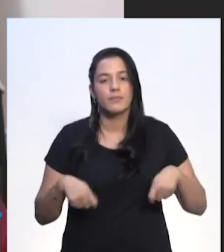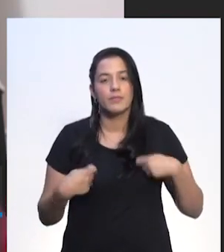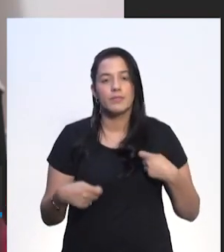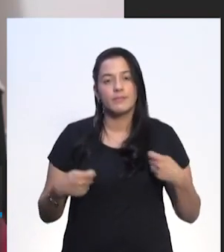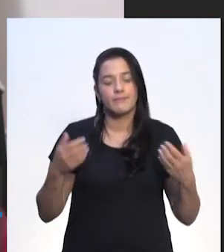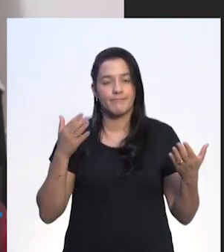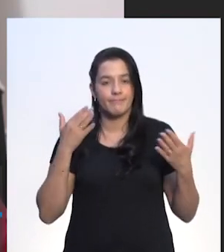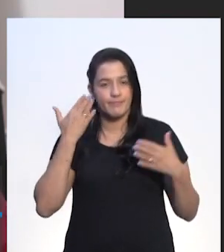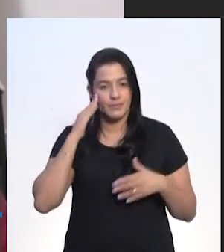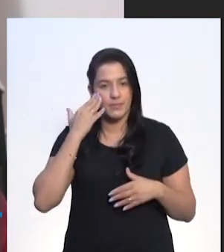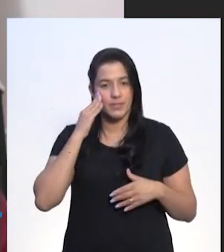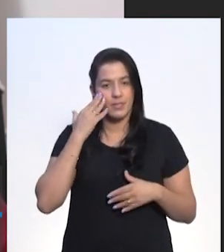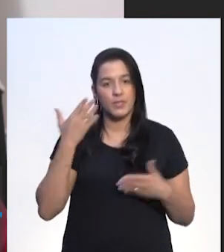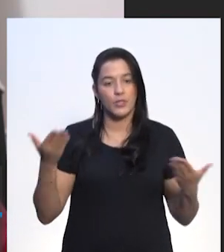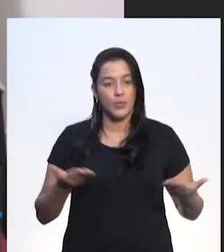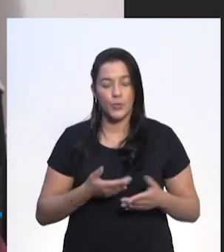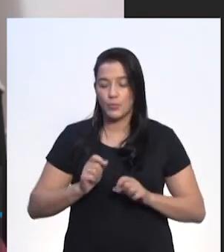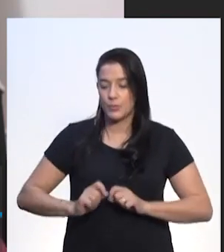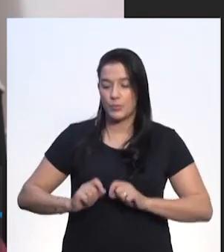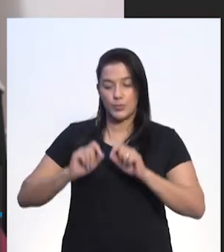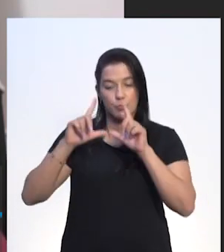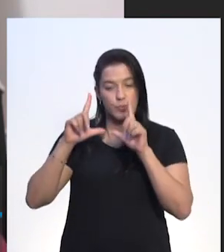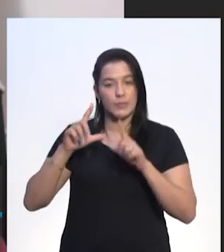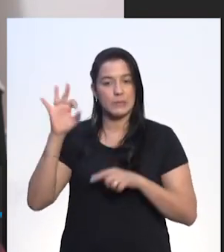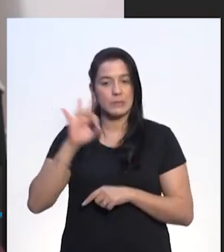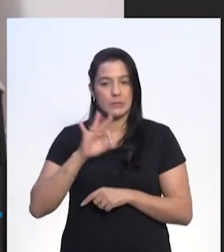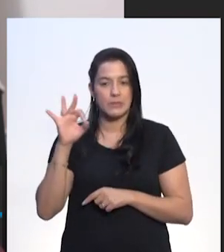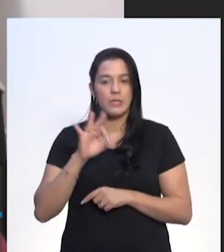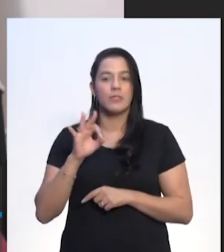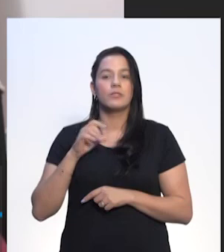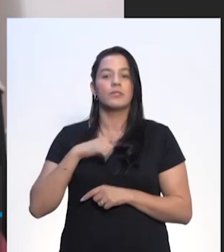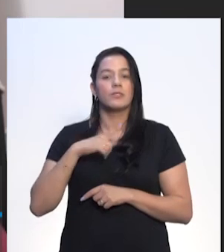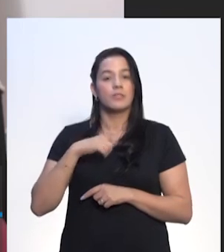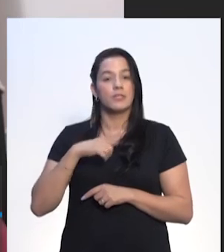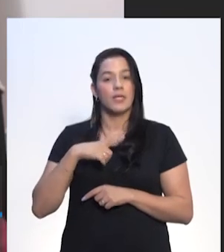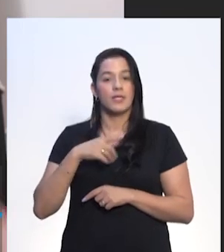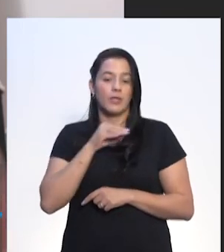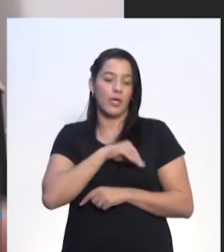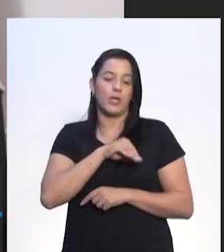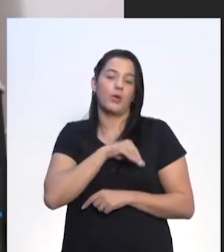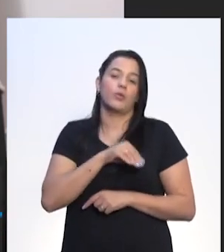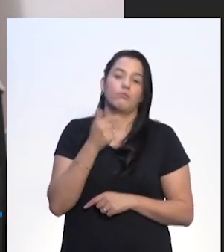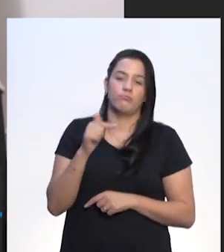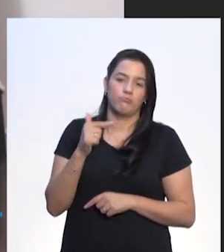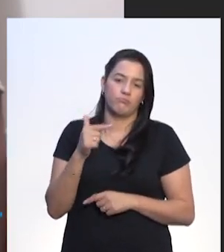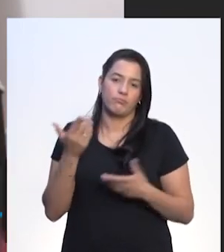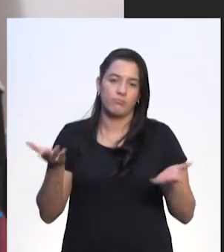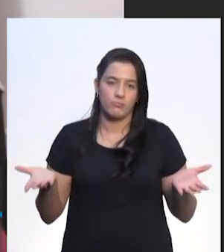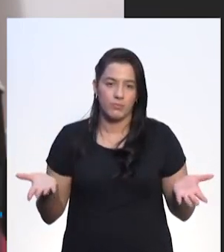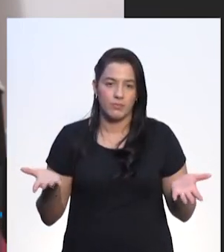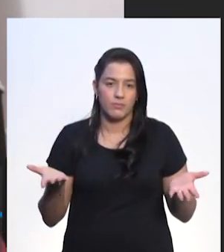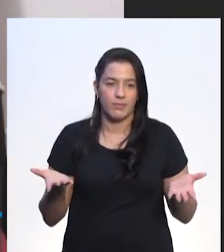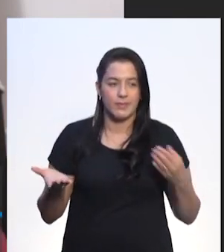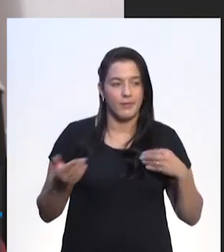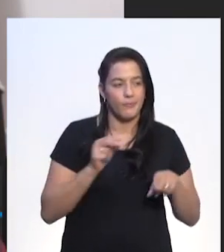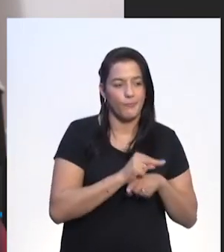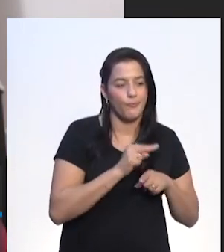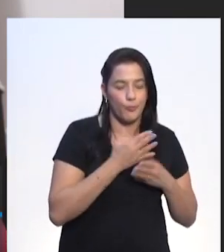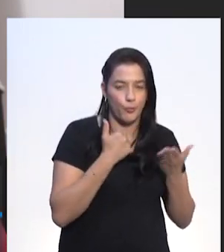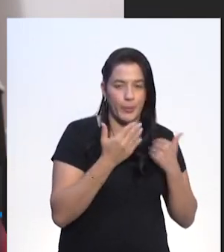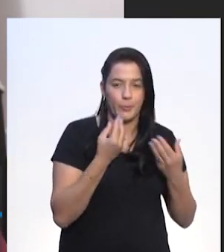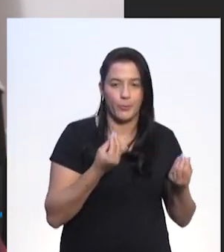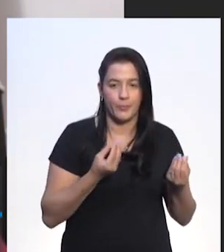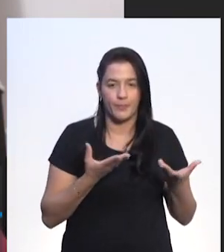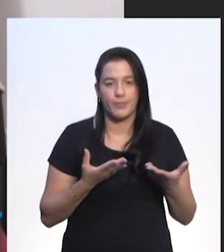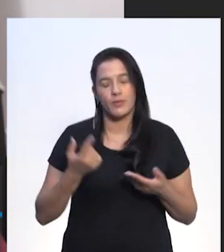tem altas taxas de desemprego, quer dizer que as pessoas não estão tendo renda, consequentemente as pessoas não se sustentam. Então a